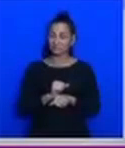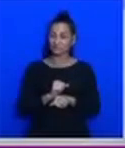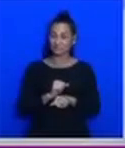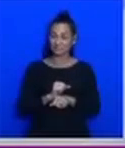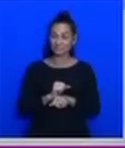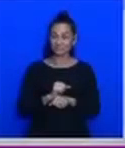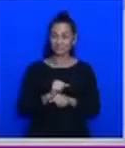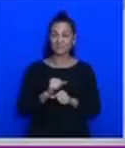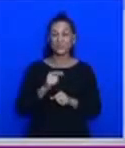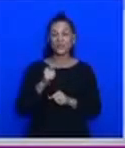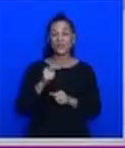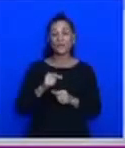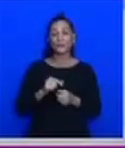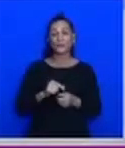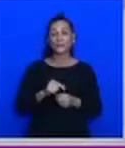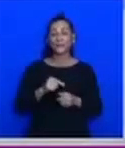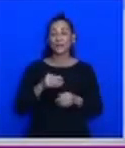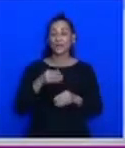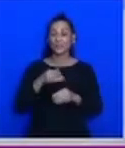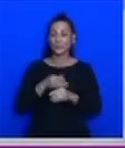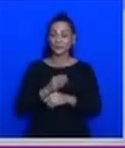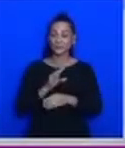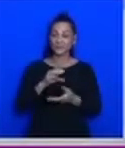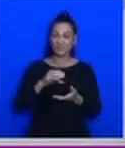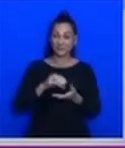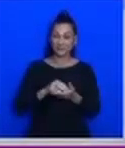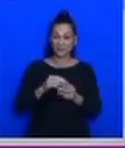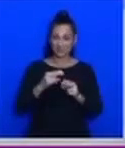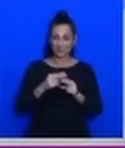então a confirmação da nossa